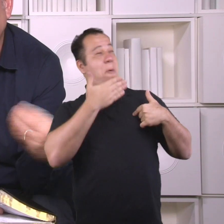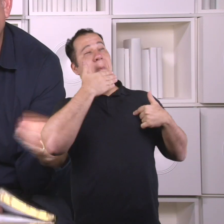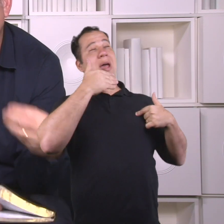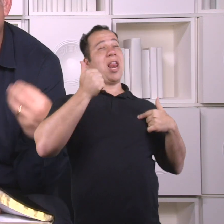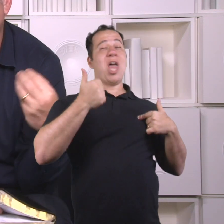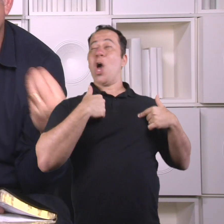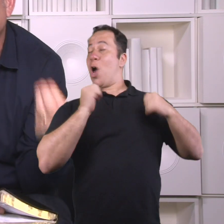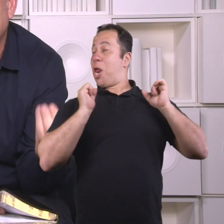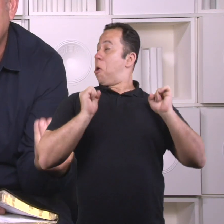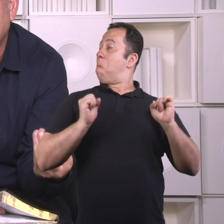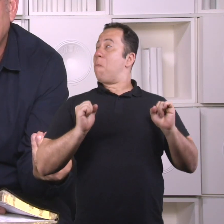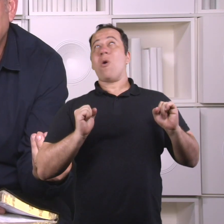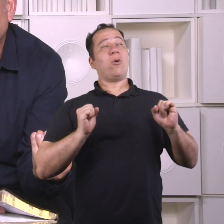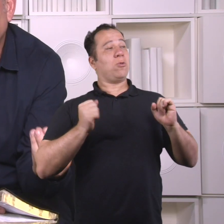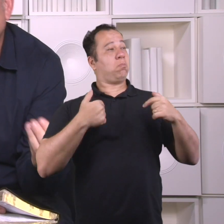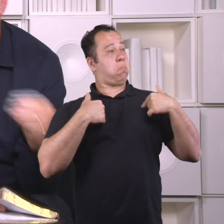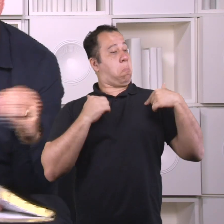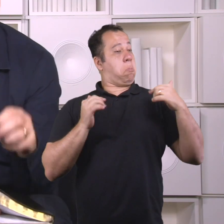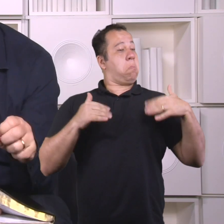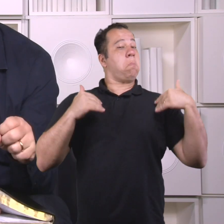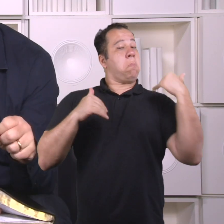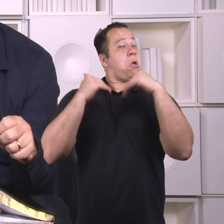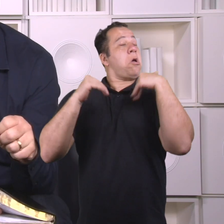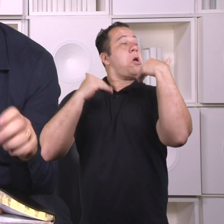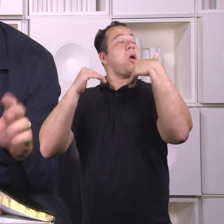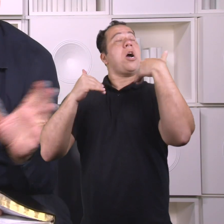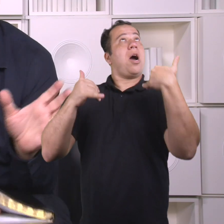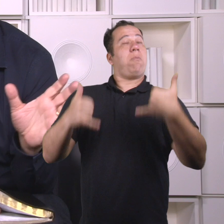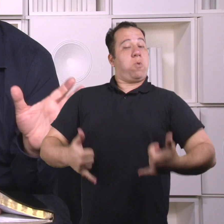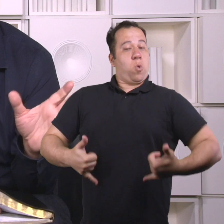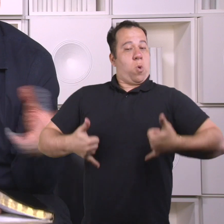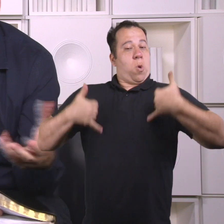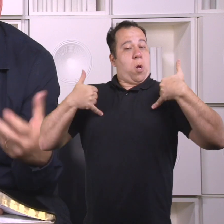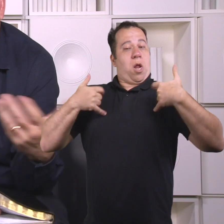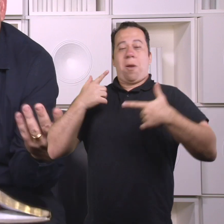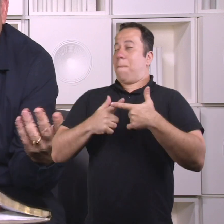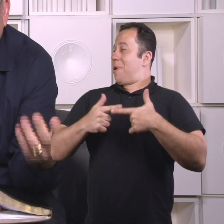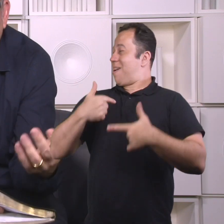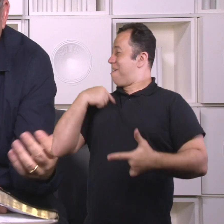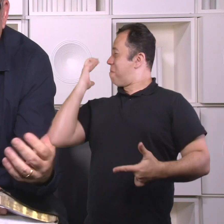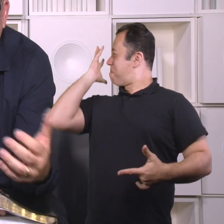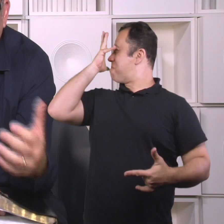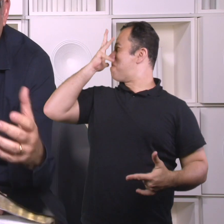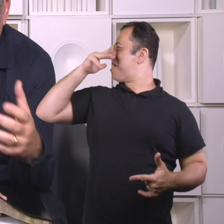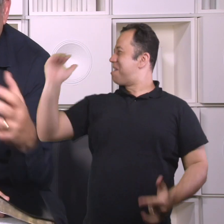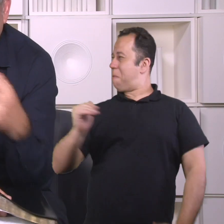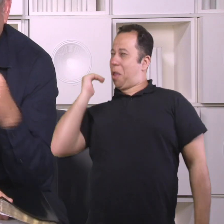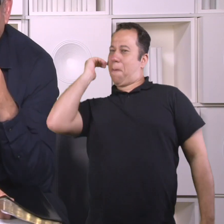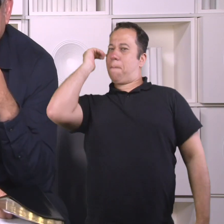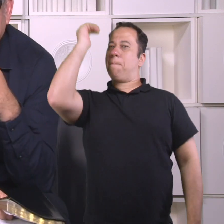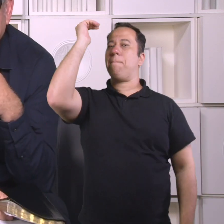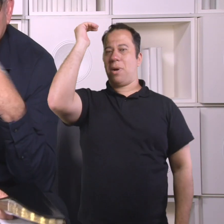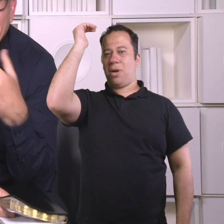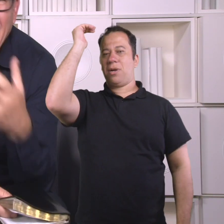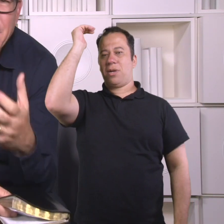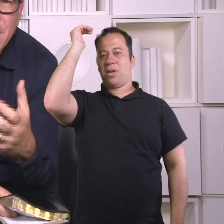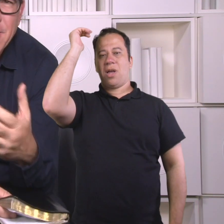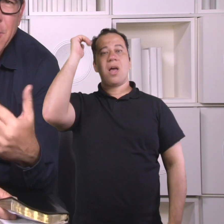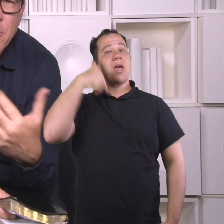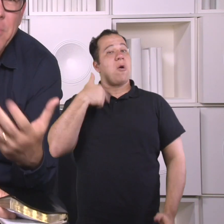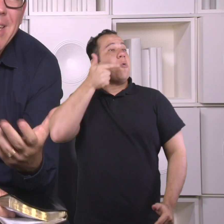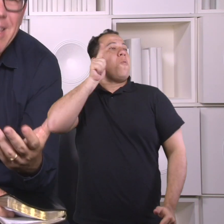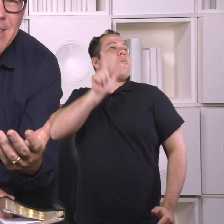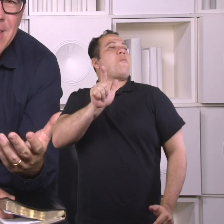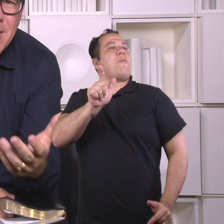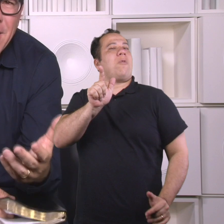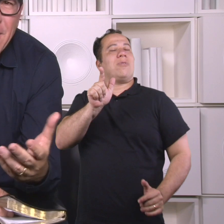mais poderosa do que outras, porque ela se acha bela, ela se acha bonita, ela acha que ela vai ter vantagens